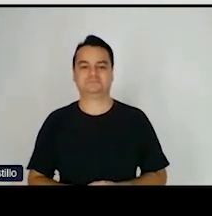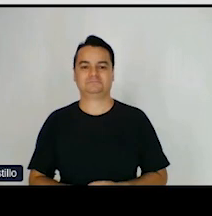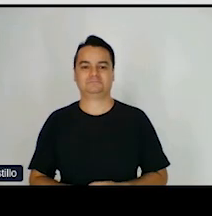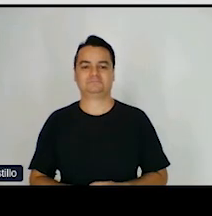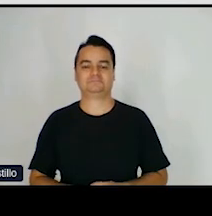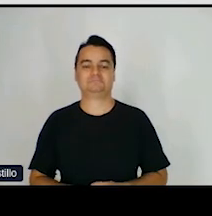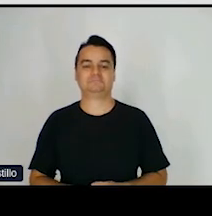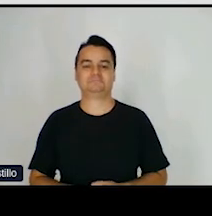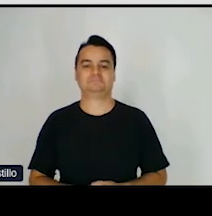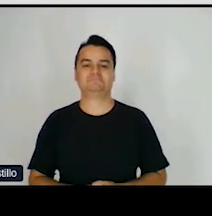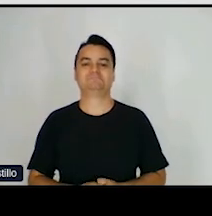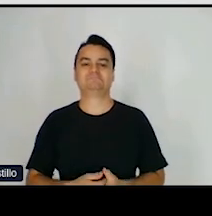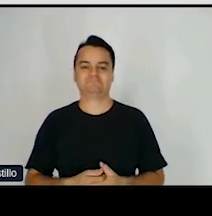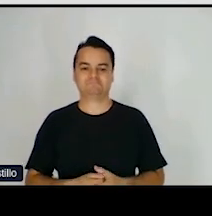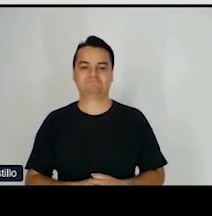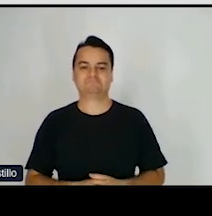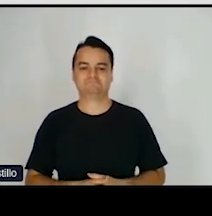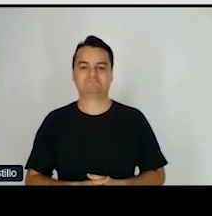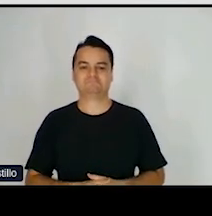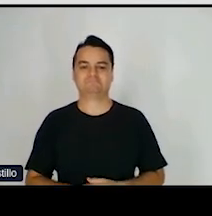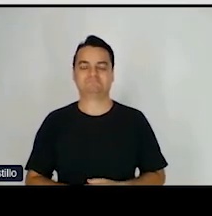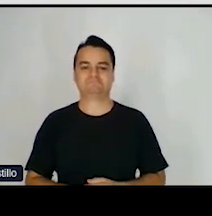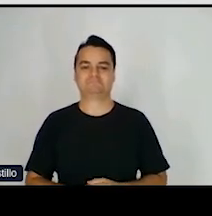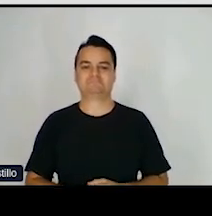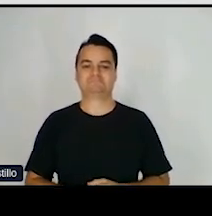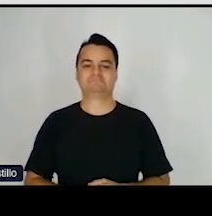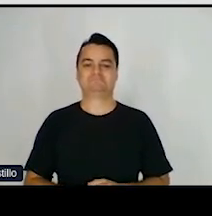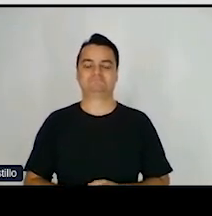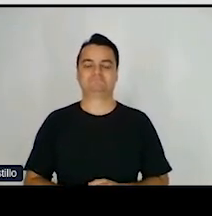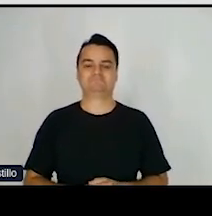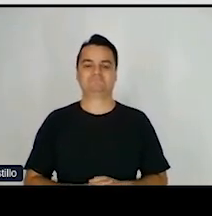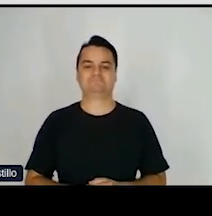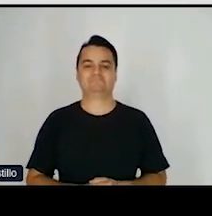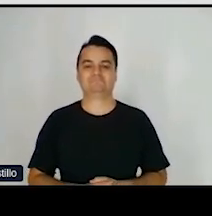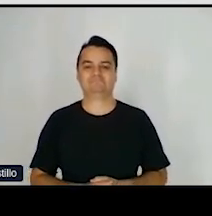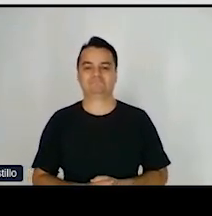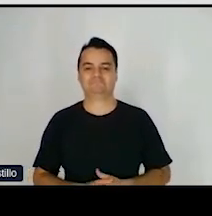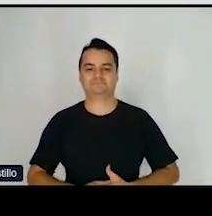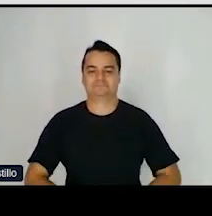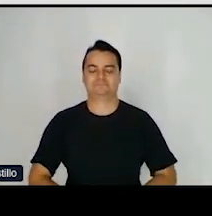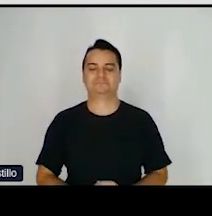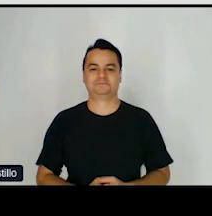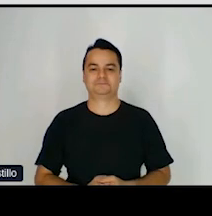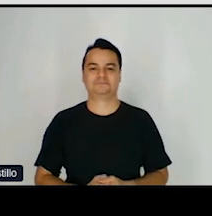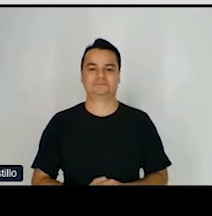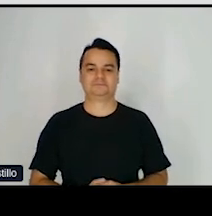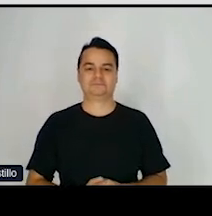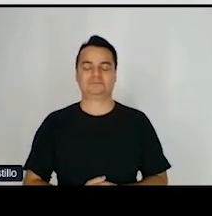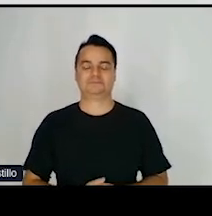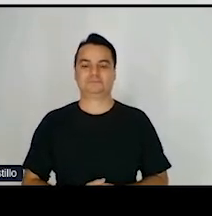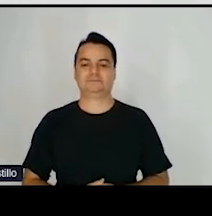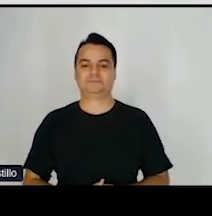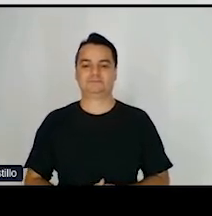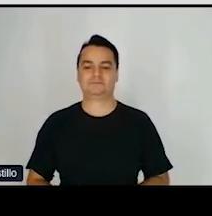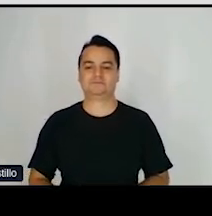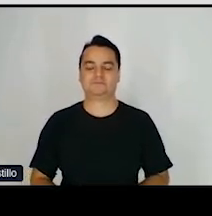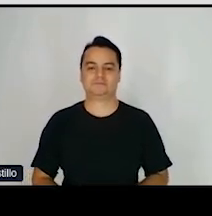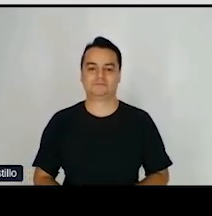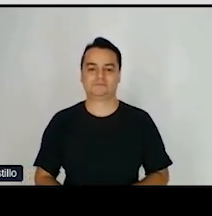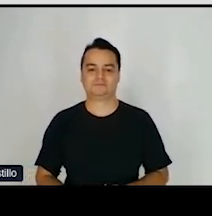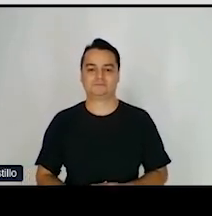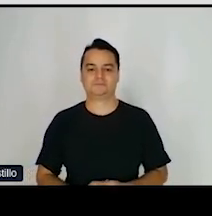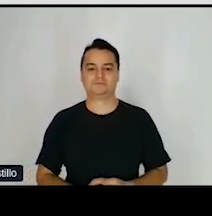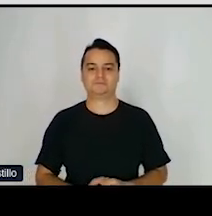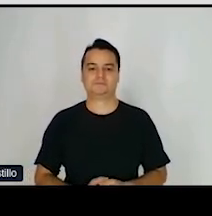The baker had Simone, and everybody saw that she could do the